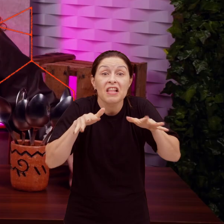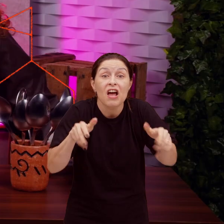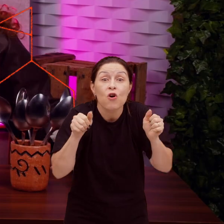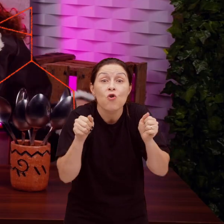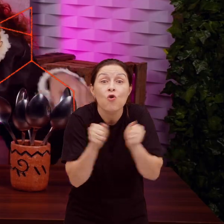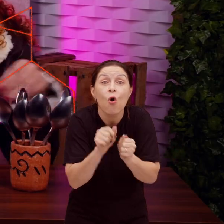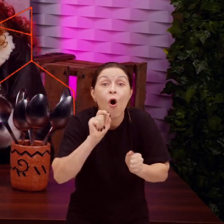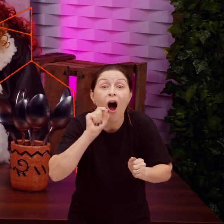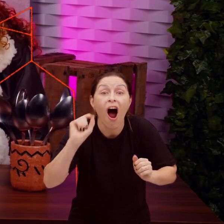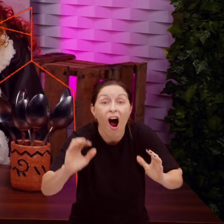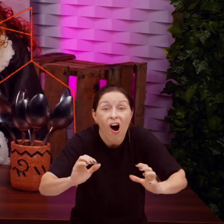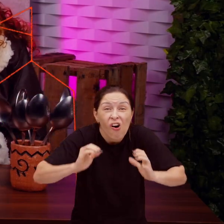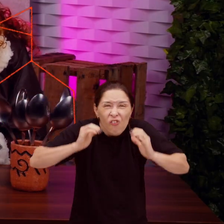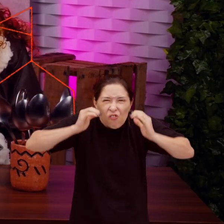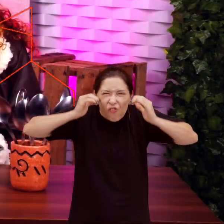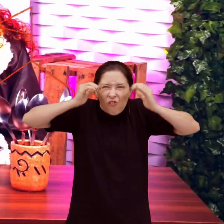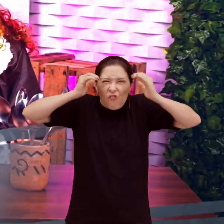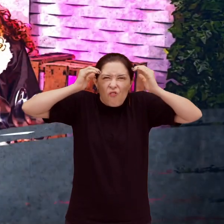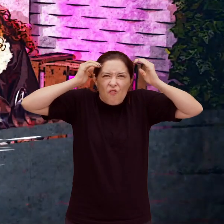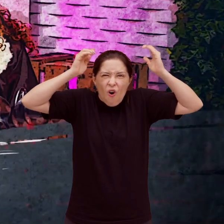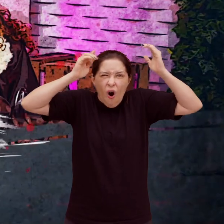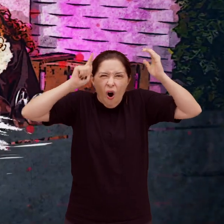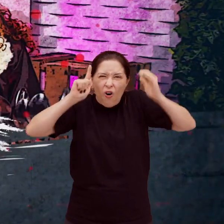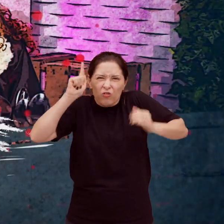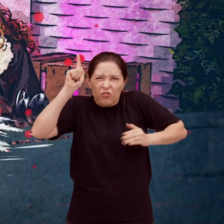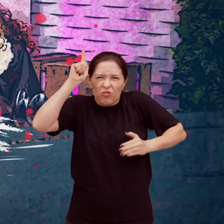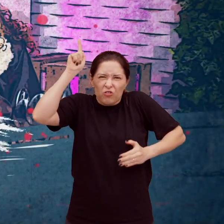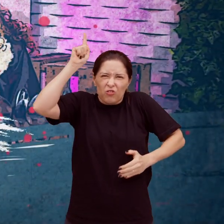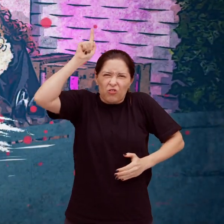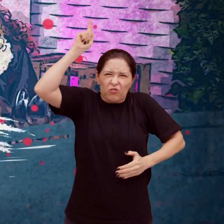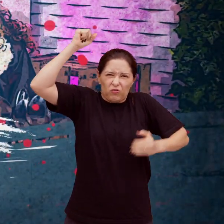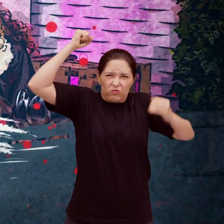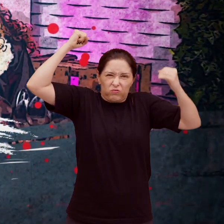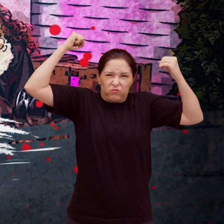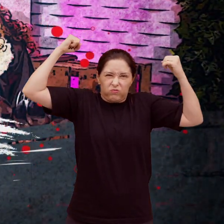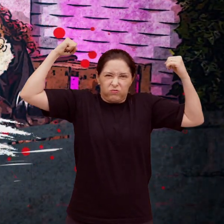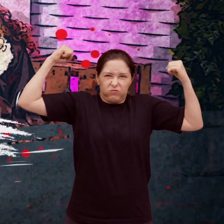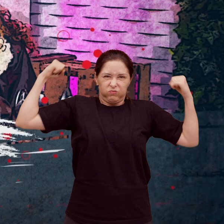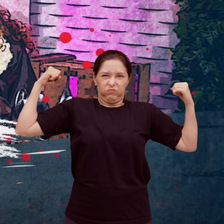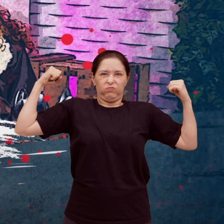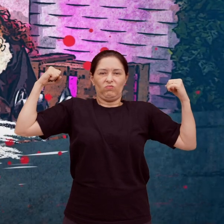eles um grande gigante.